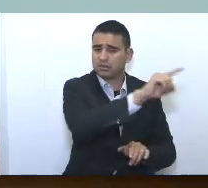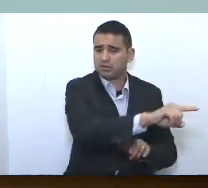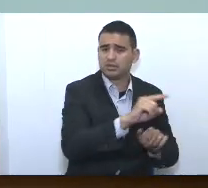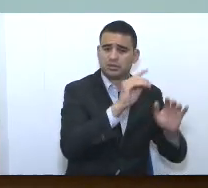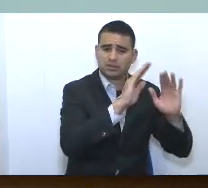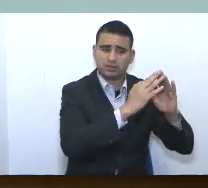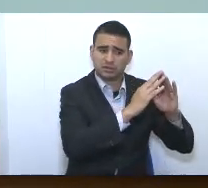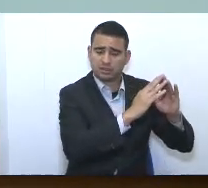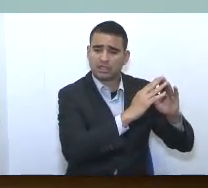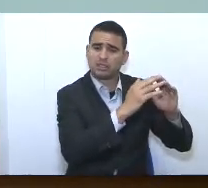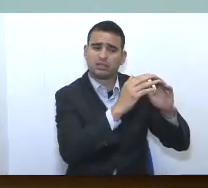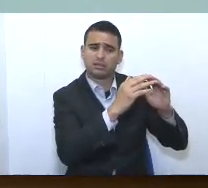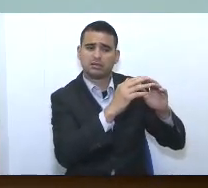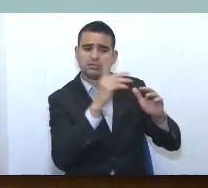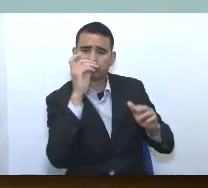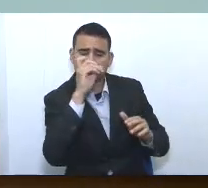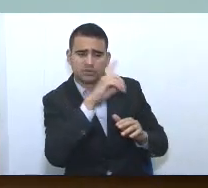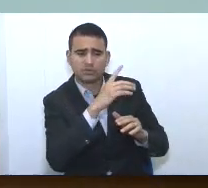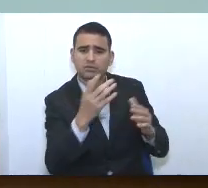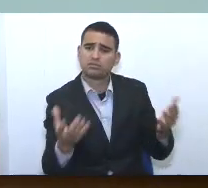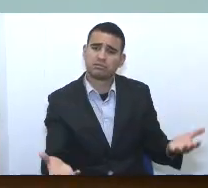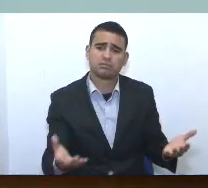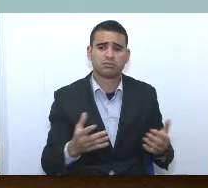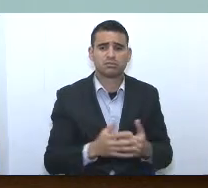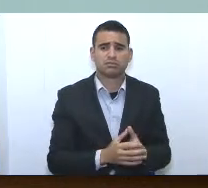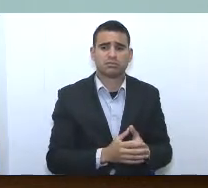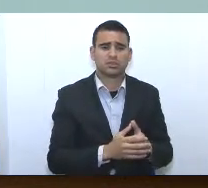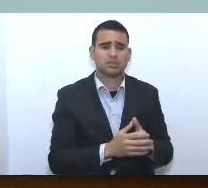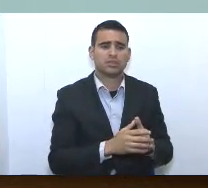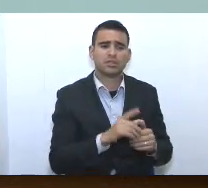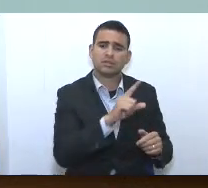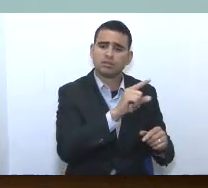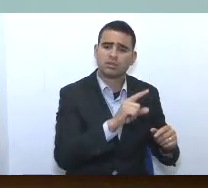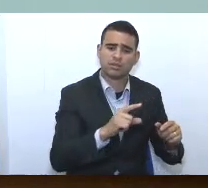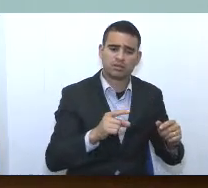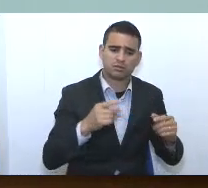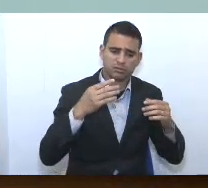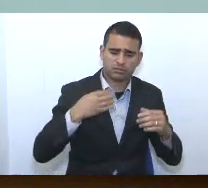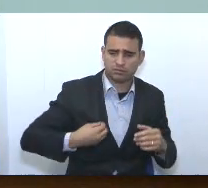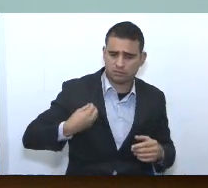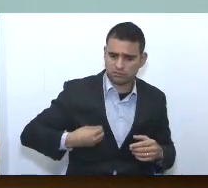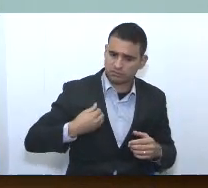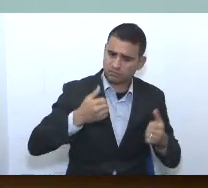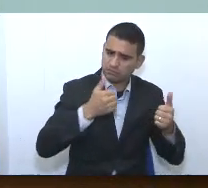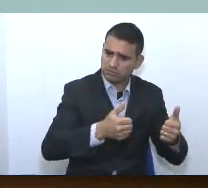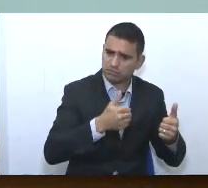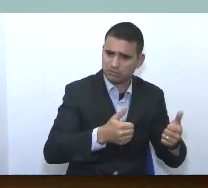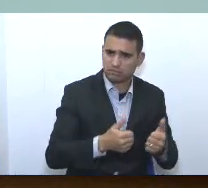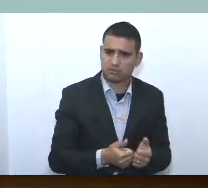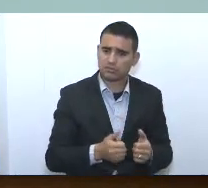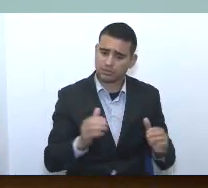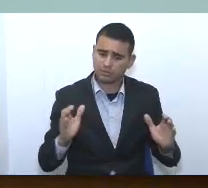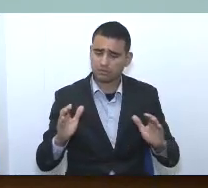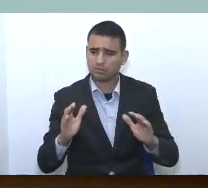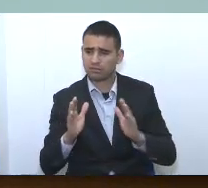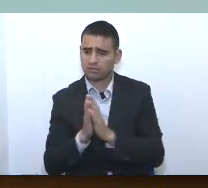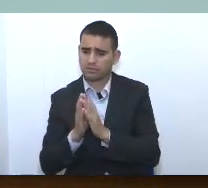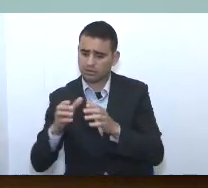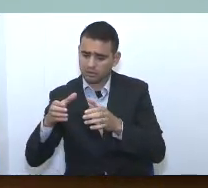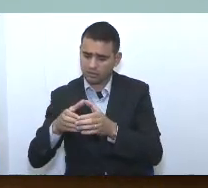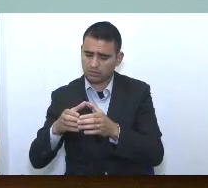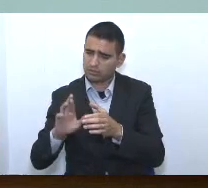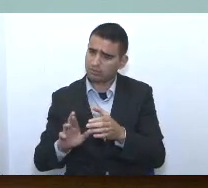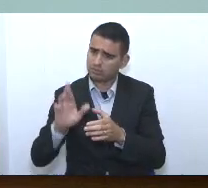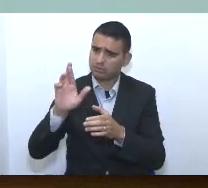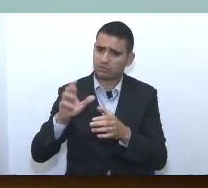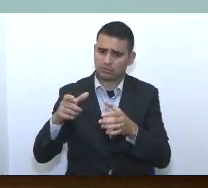moradia. Então, eu vou precisar sair, que está tendo reunião da Comissão de Meio Ambiente, a qual eu faço parte, mas fica aqui a sugestão para o